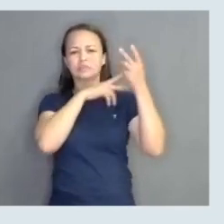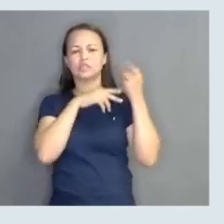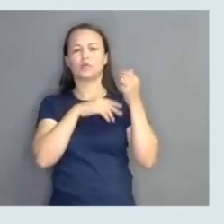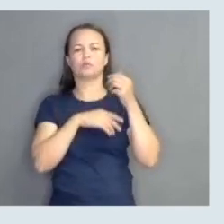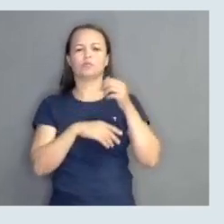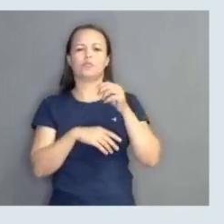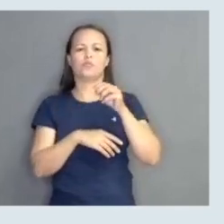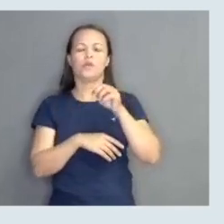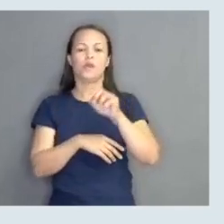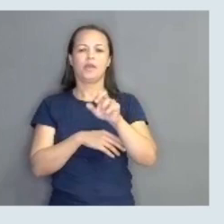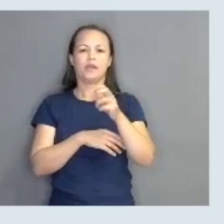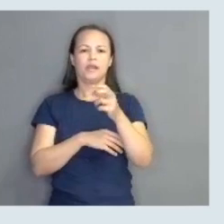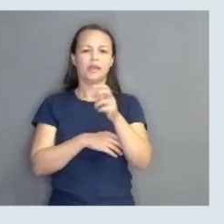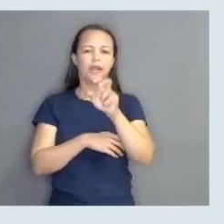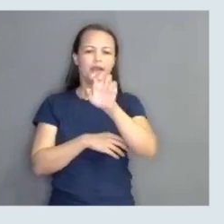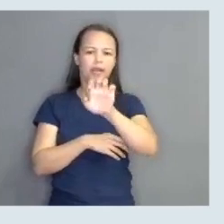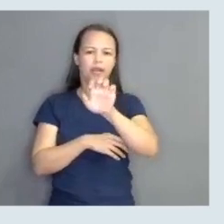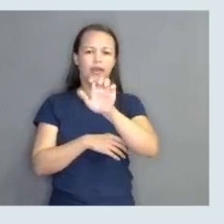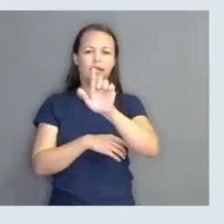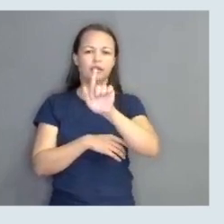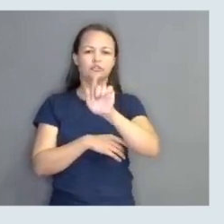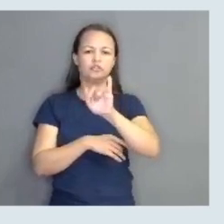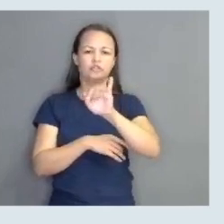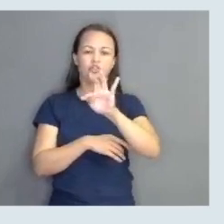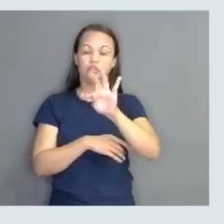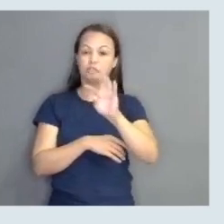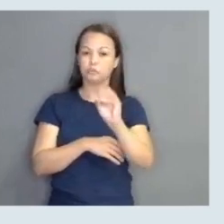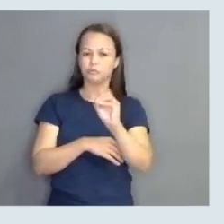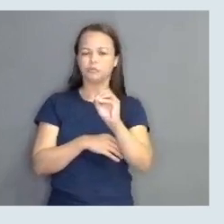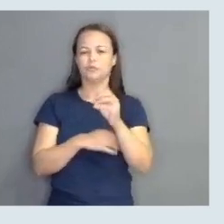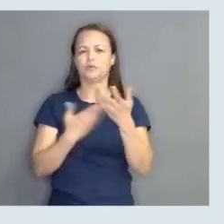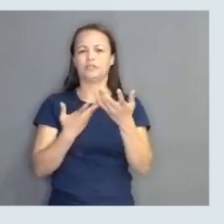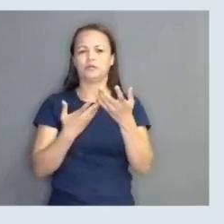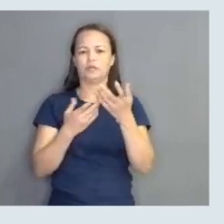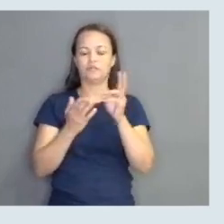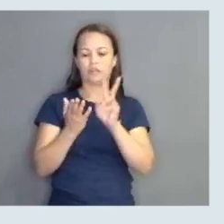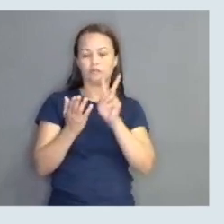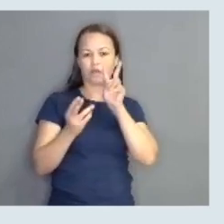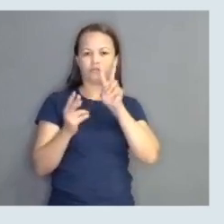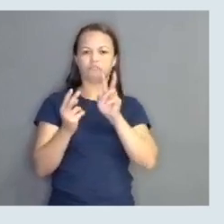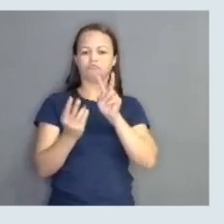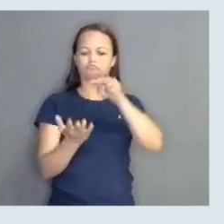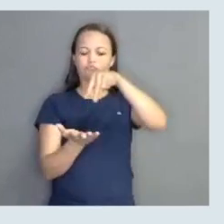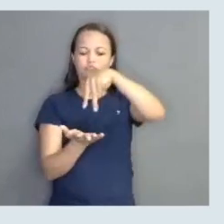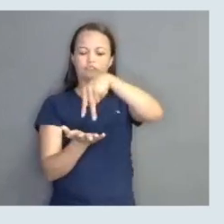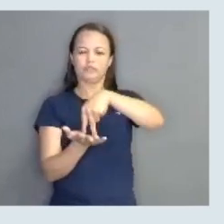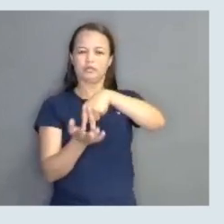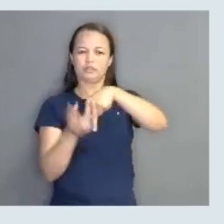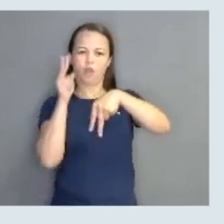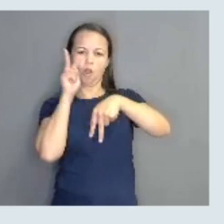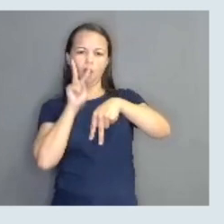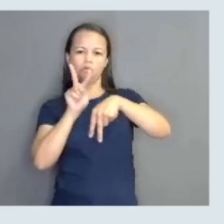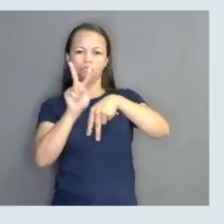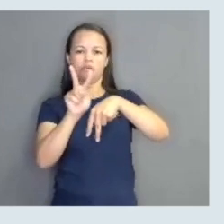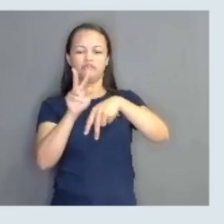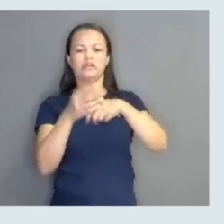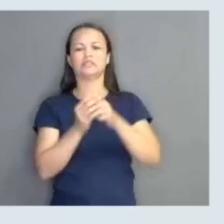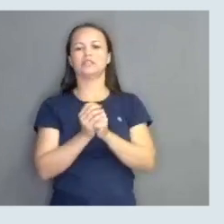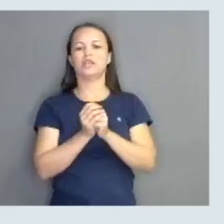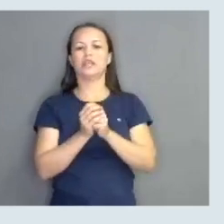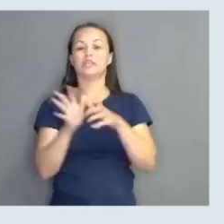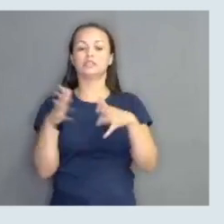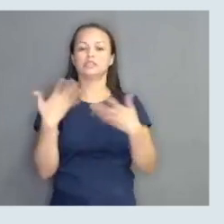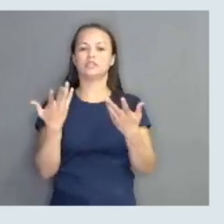ficavam, né, em forma fixa, rígida, olhando para frente. Então, os gregos eles já tiveram